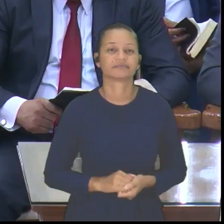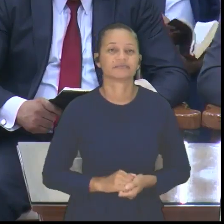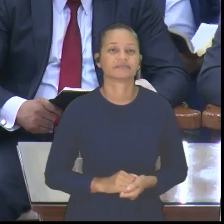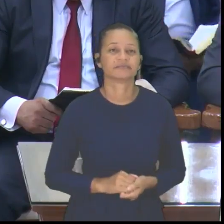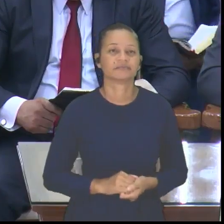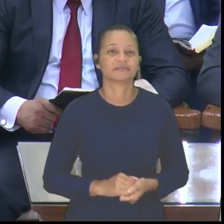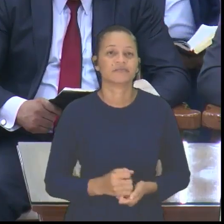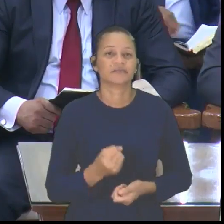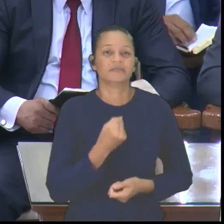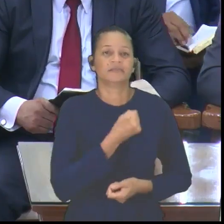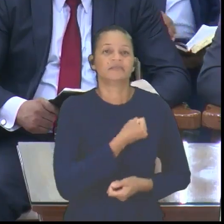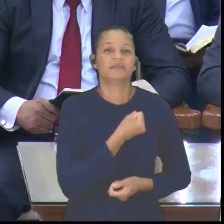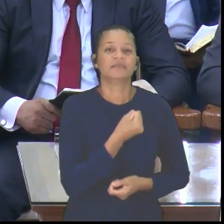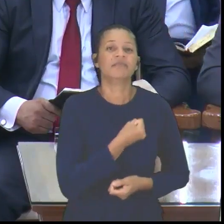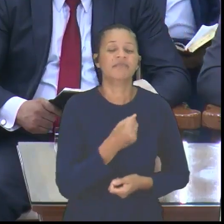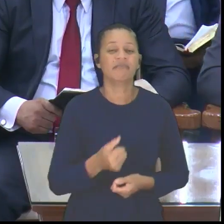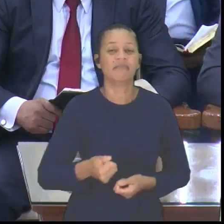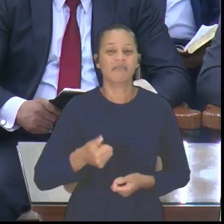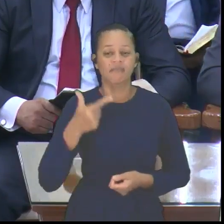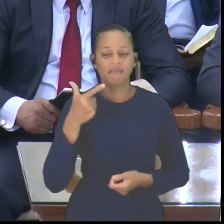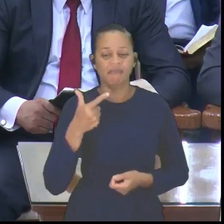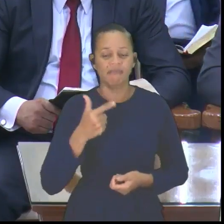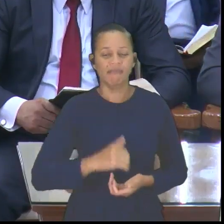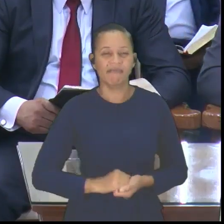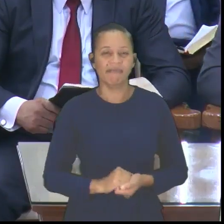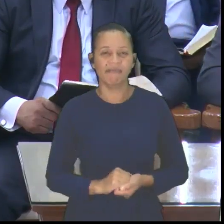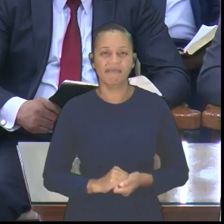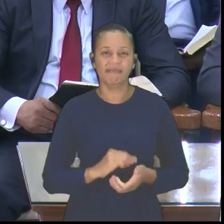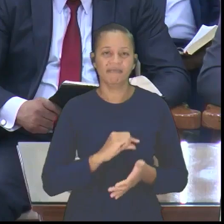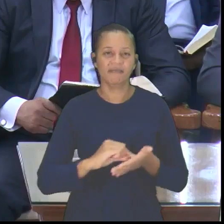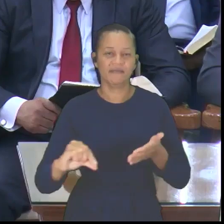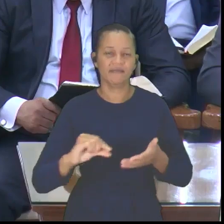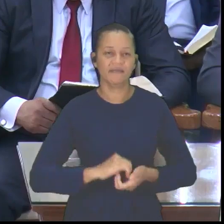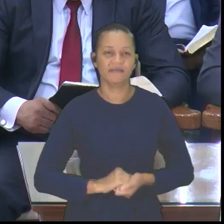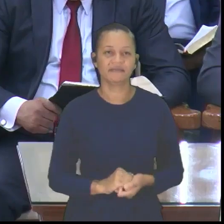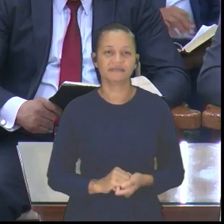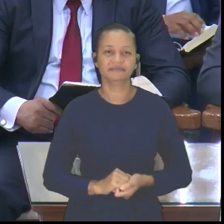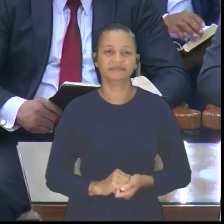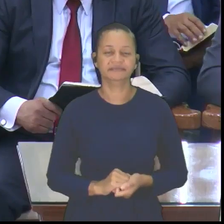de número 12, salvo engano, é o versículo de número